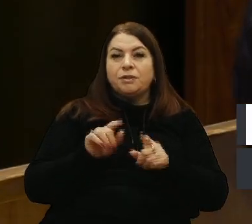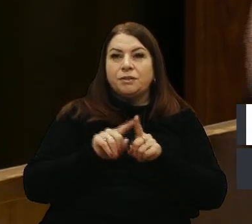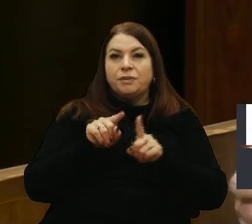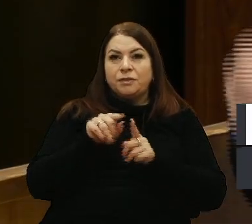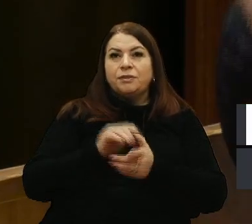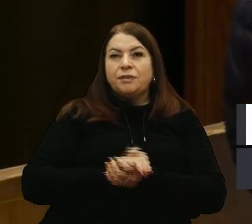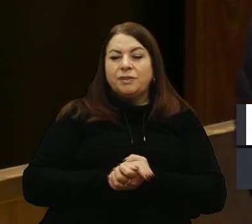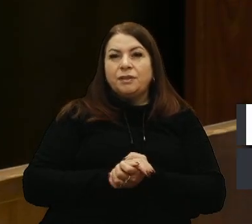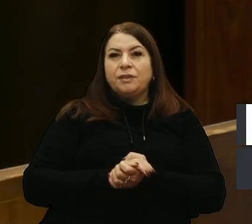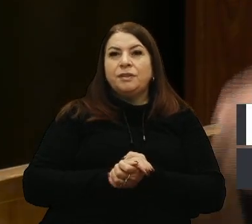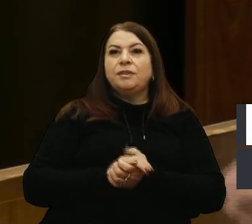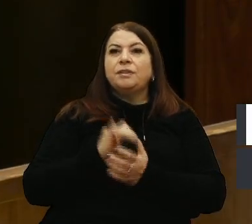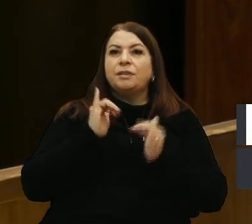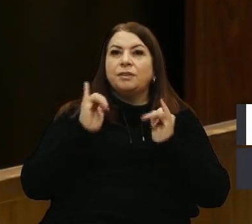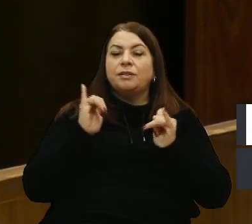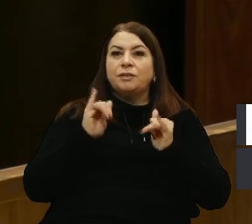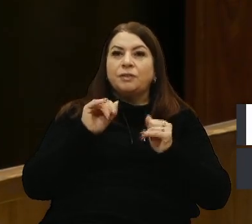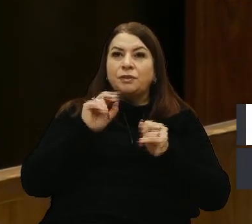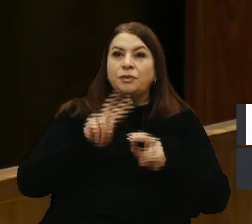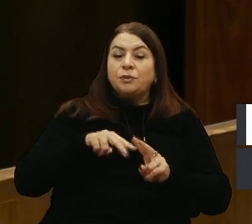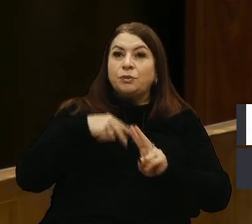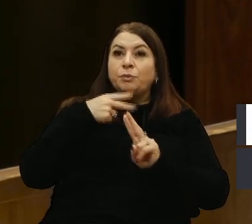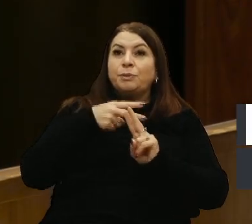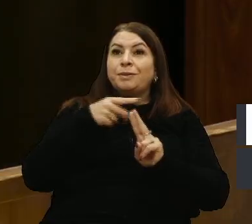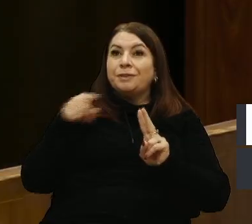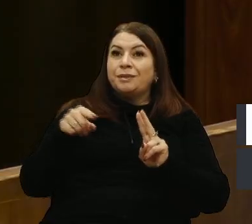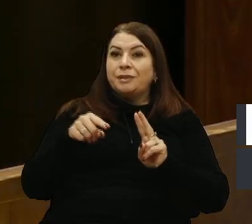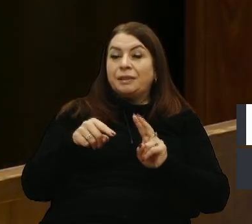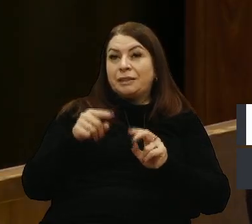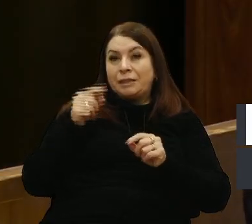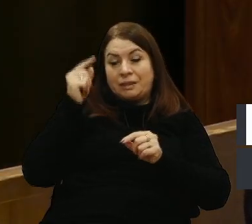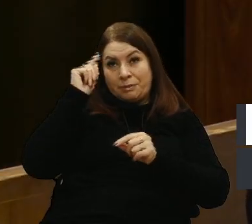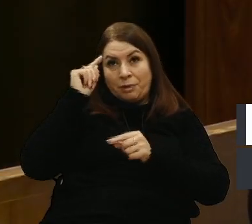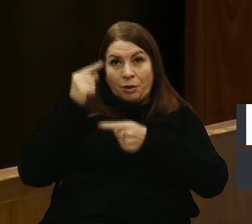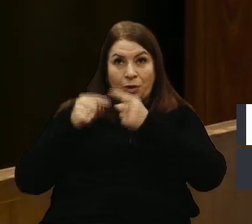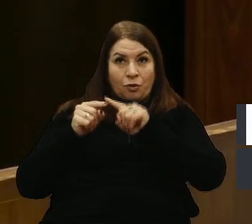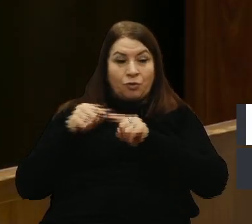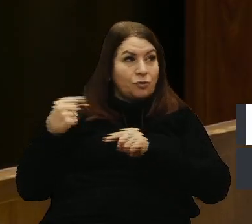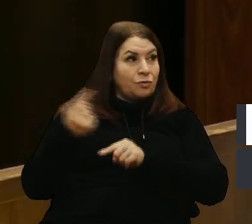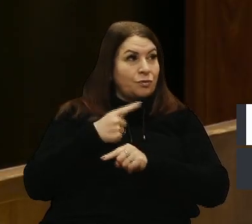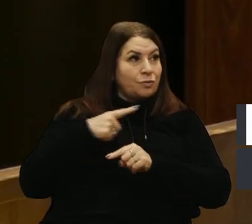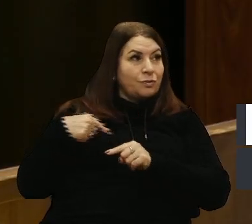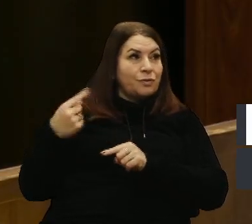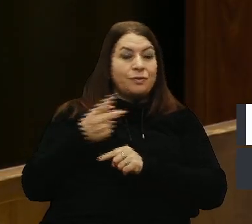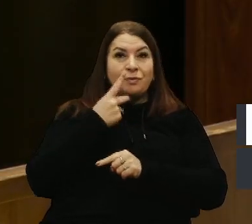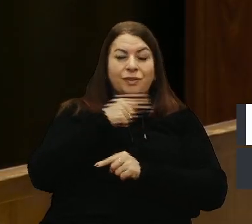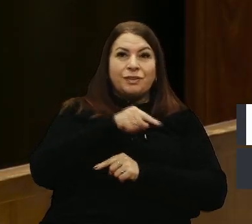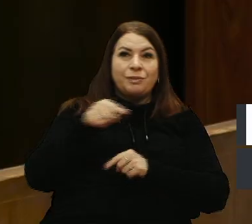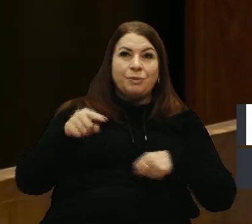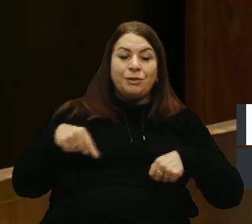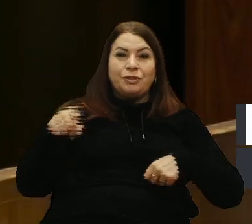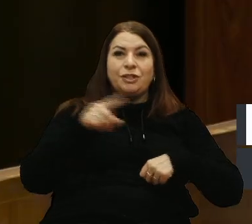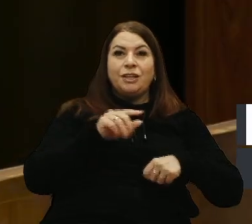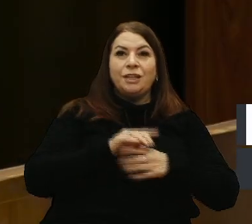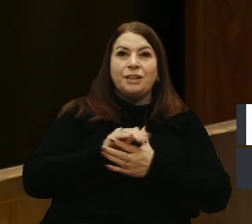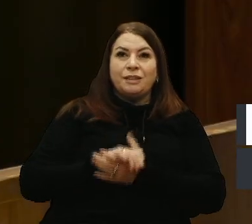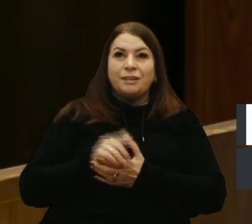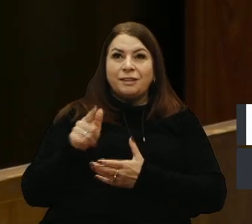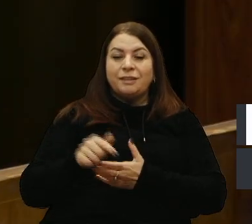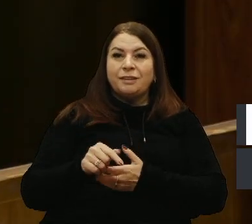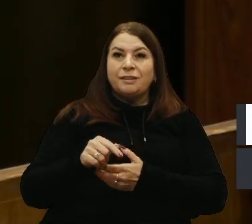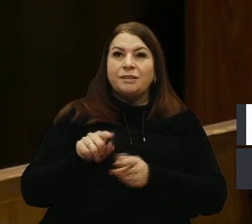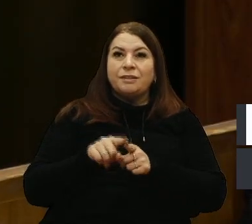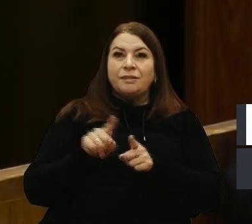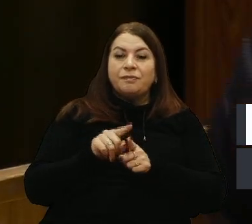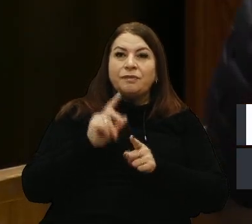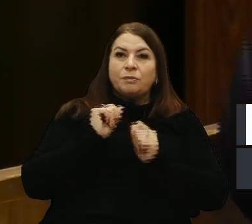sobre ônibus em duplicidade. E a lógica que hoje nós estamos falando é a seguinte: nós precisamos